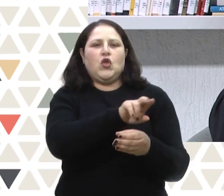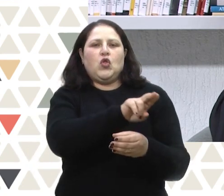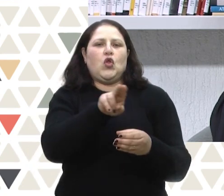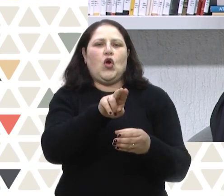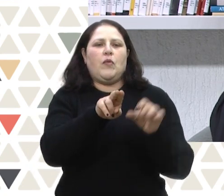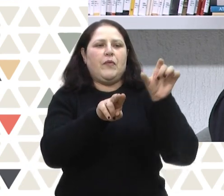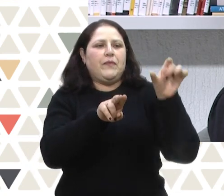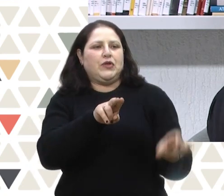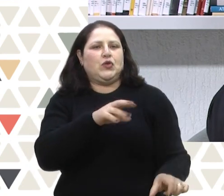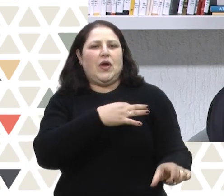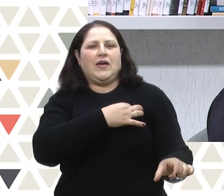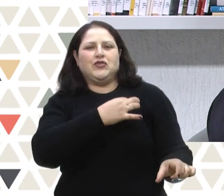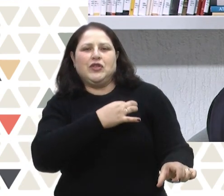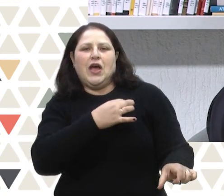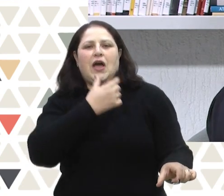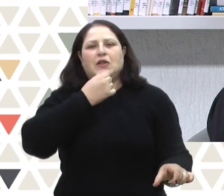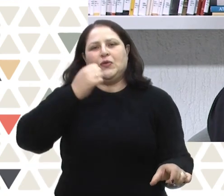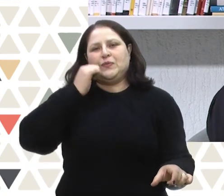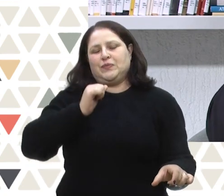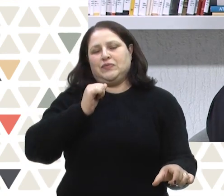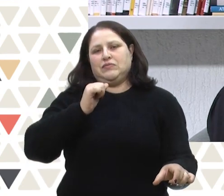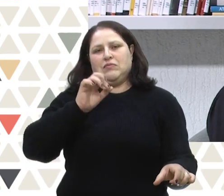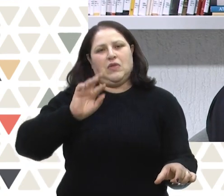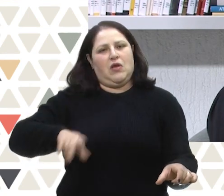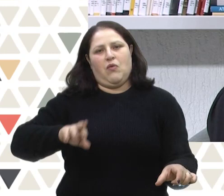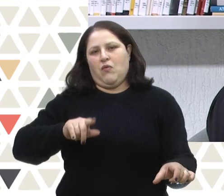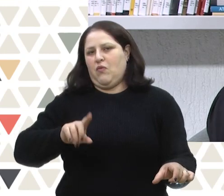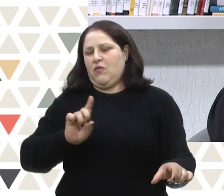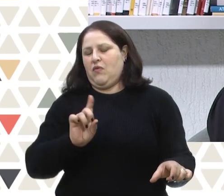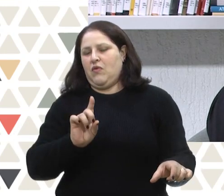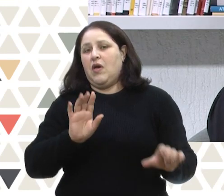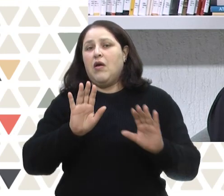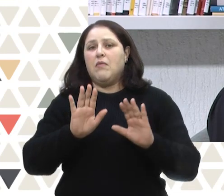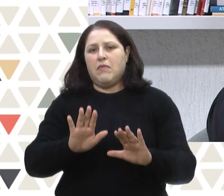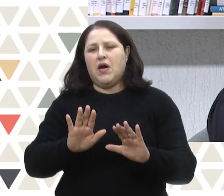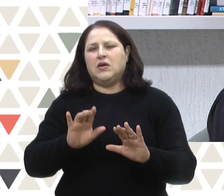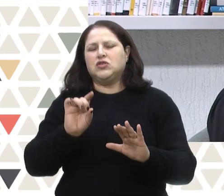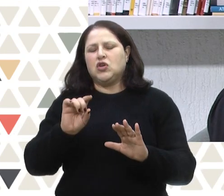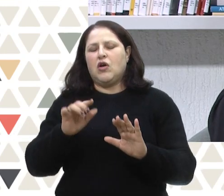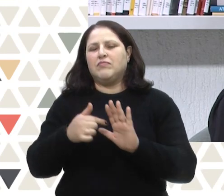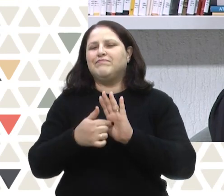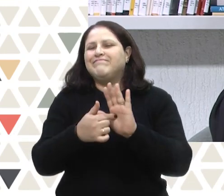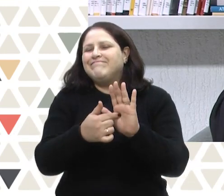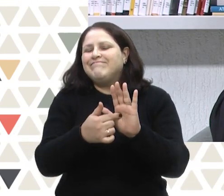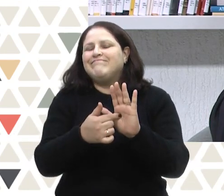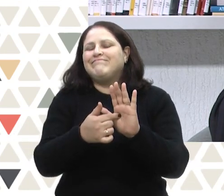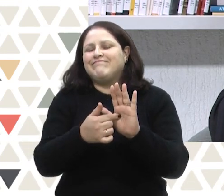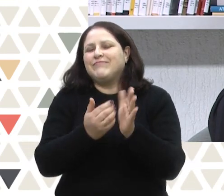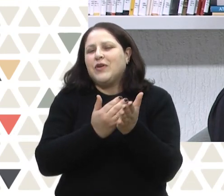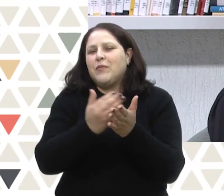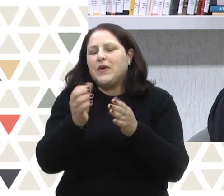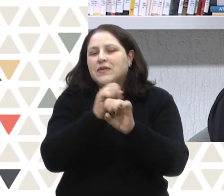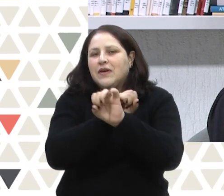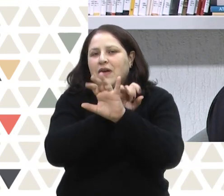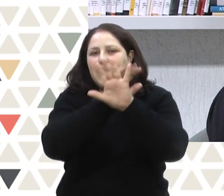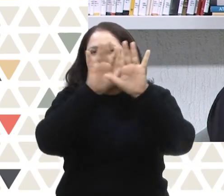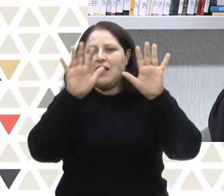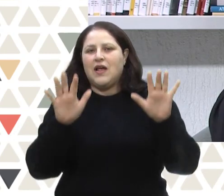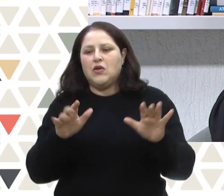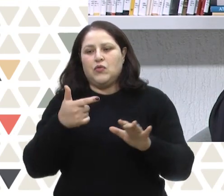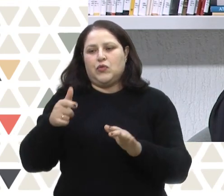um candidato ou candidata. Então, só para fazer essa pequena introdução, para nós esclarecer, não há